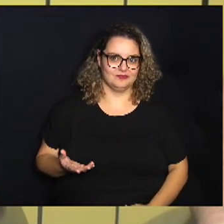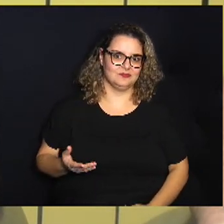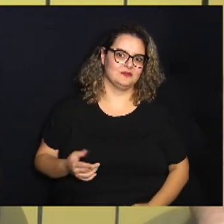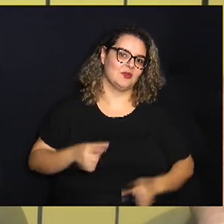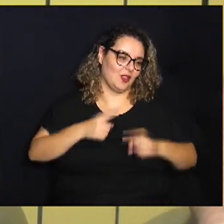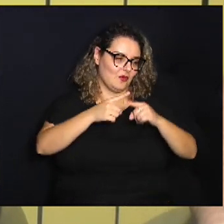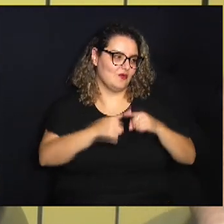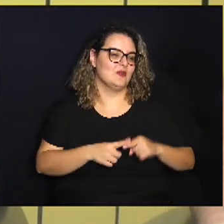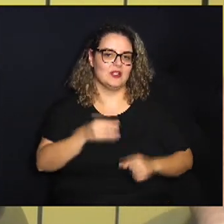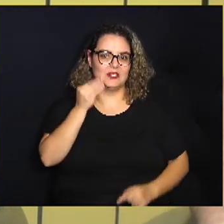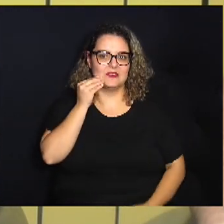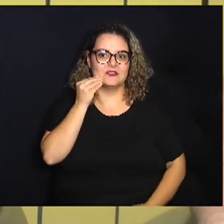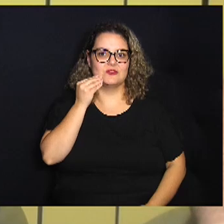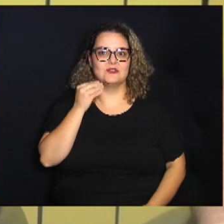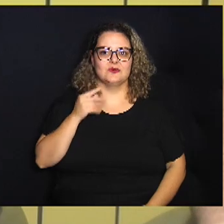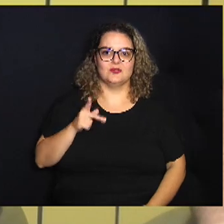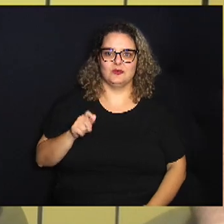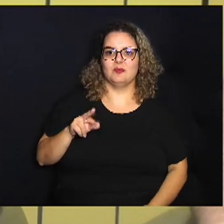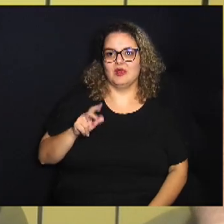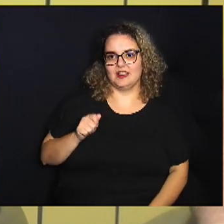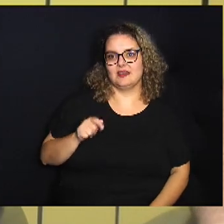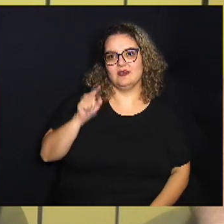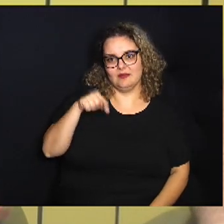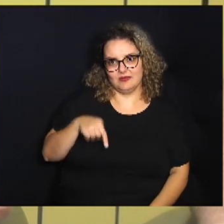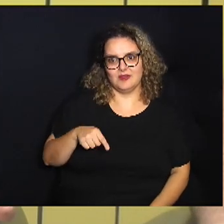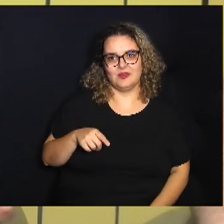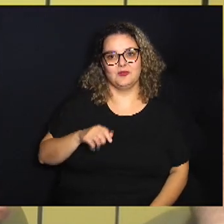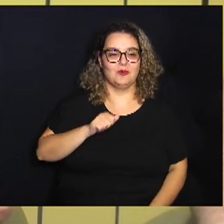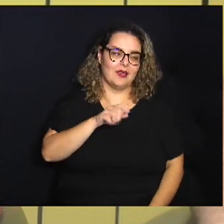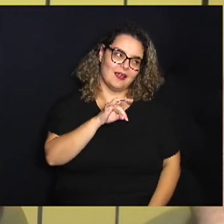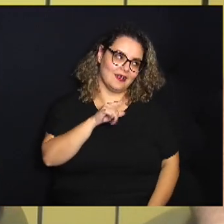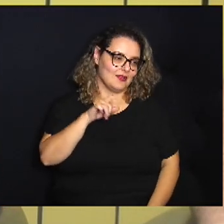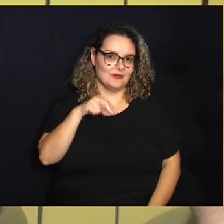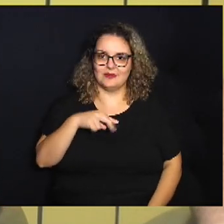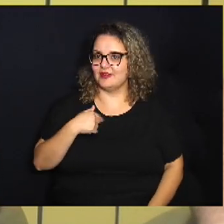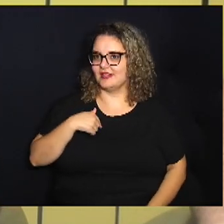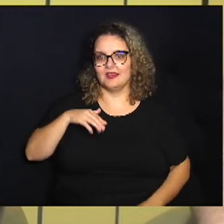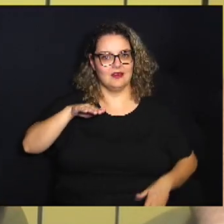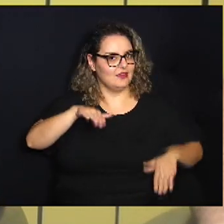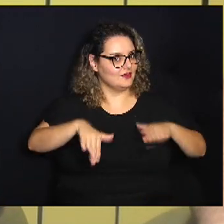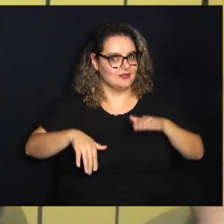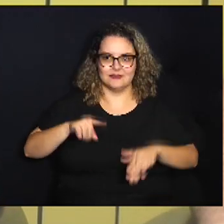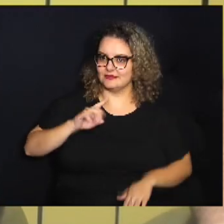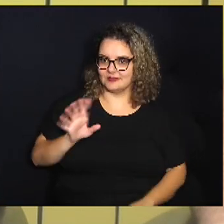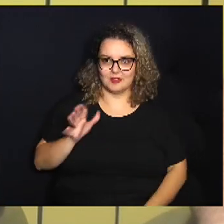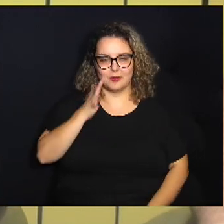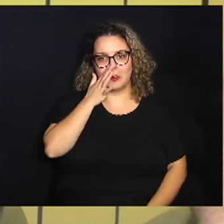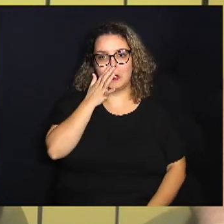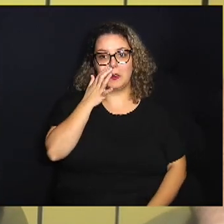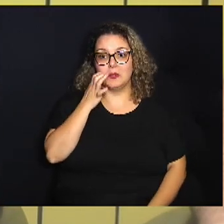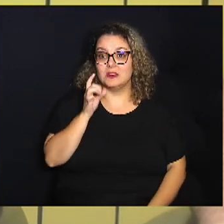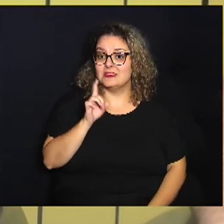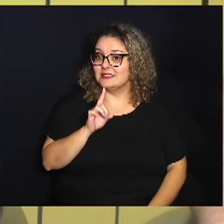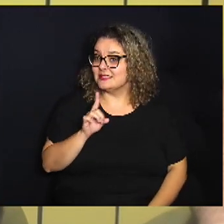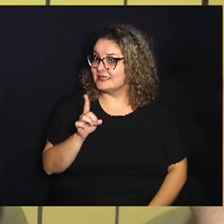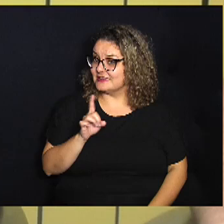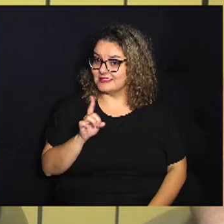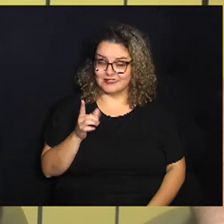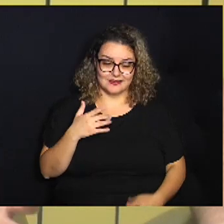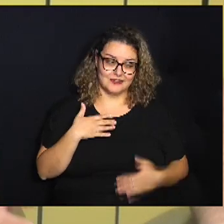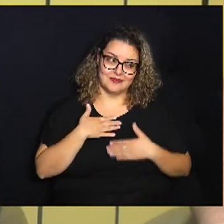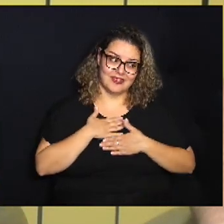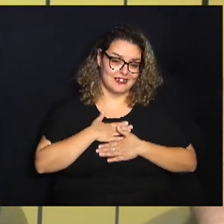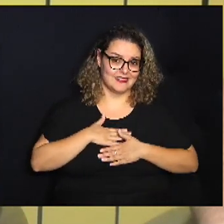evento teste do para foi duatlon. E aí eu não nadei lá. Mas assim, não é uma coisa muito